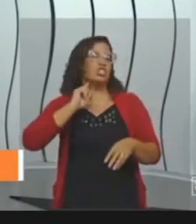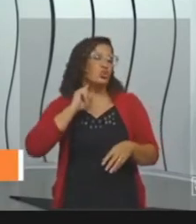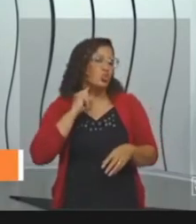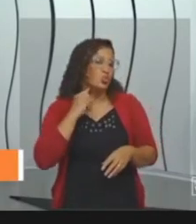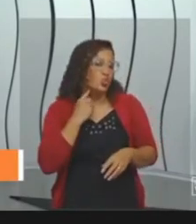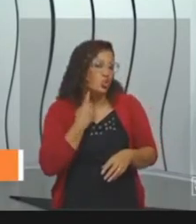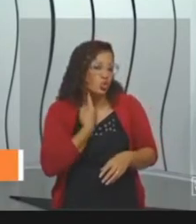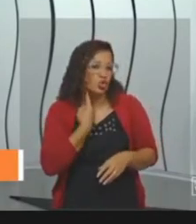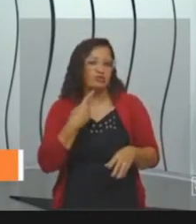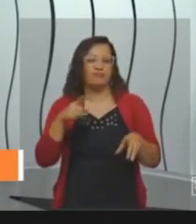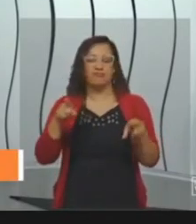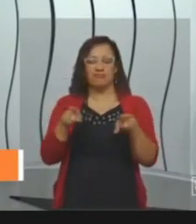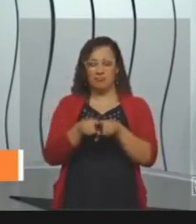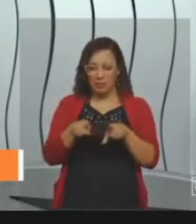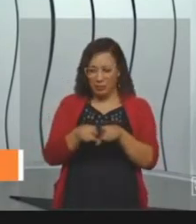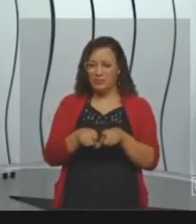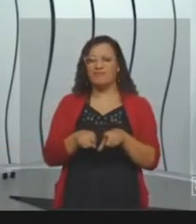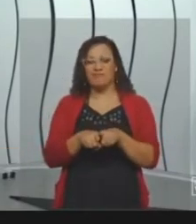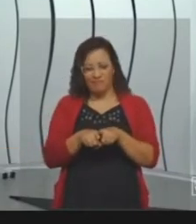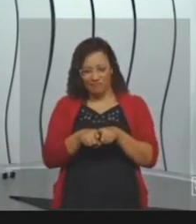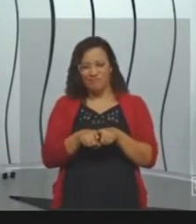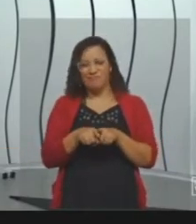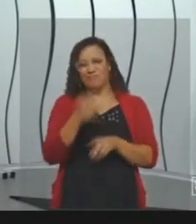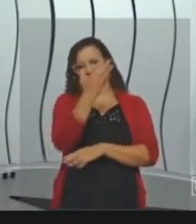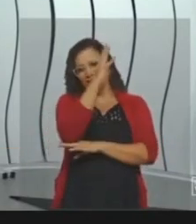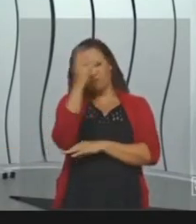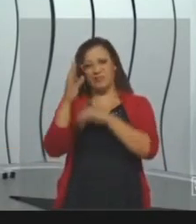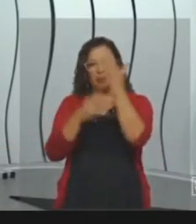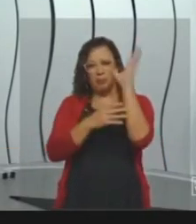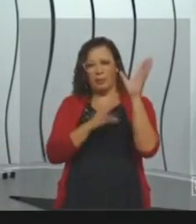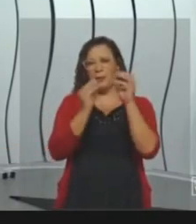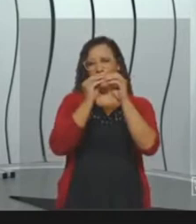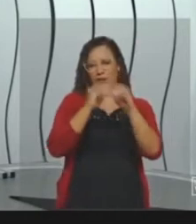e fazendo mal então ali para aquele meio ambiente.